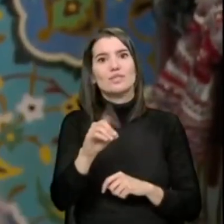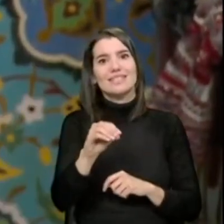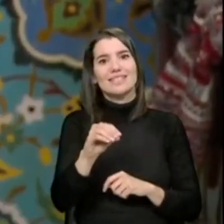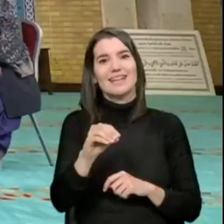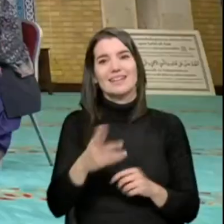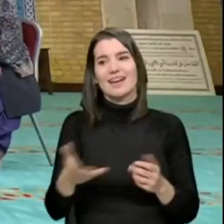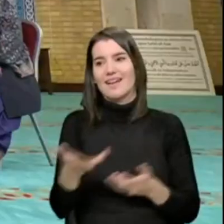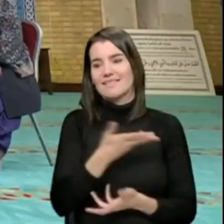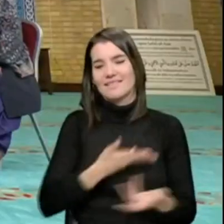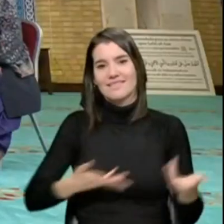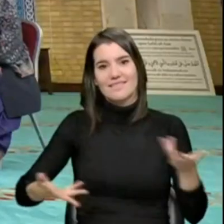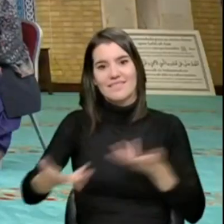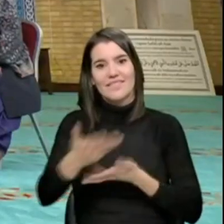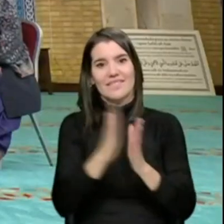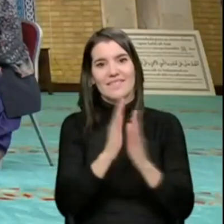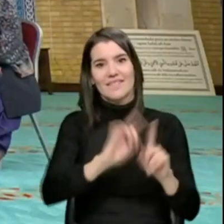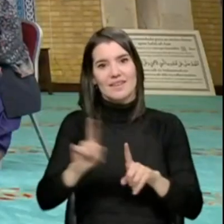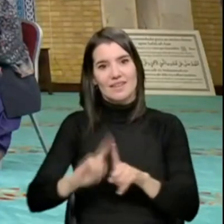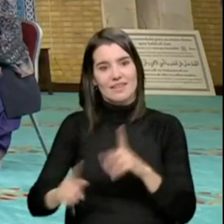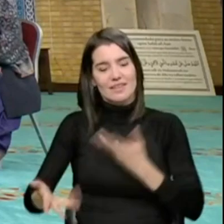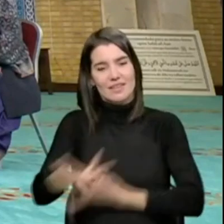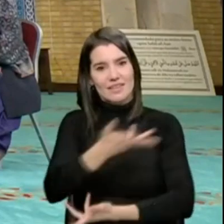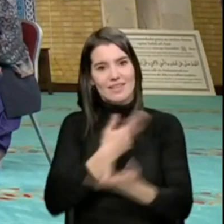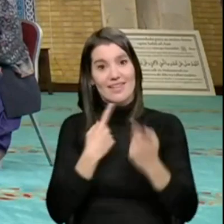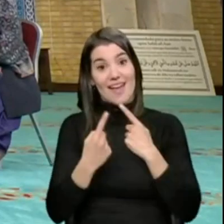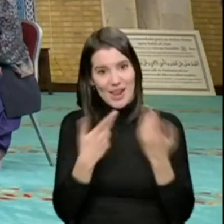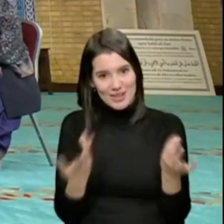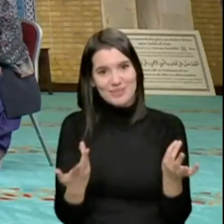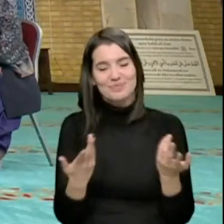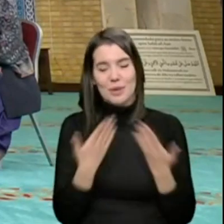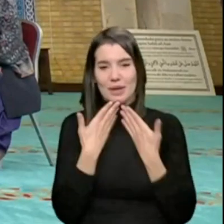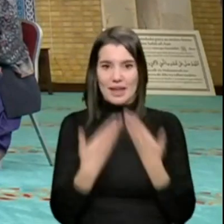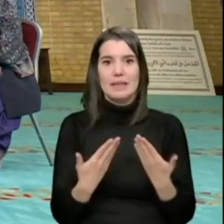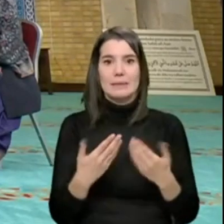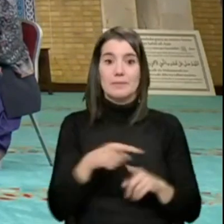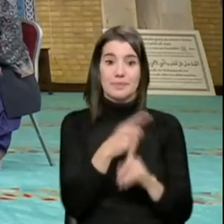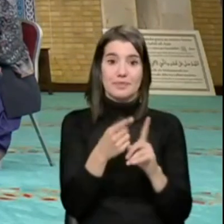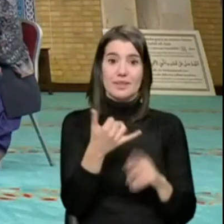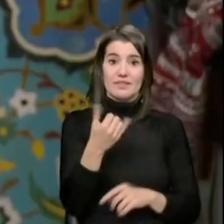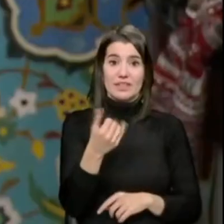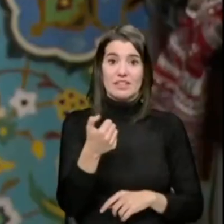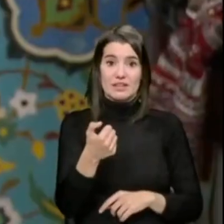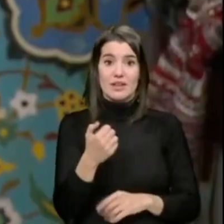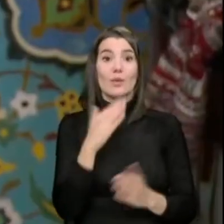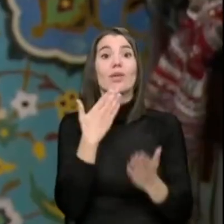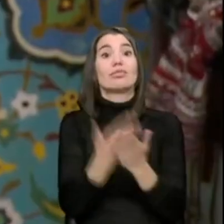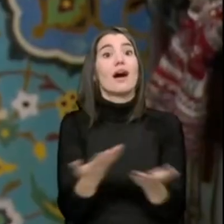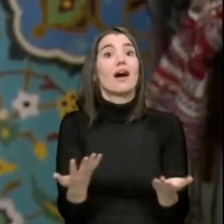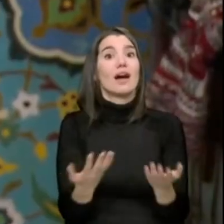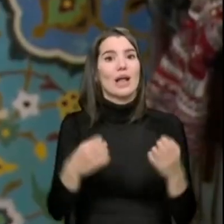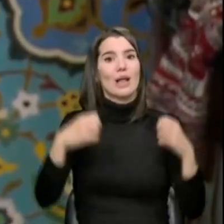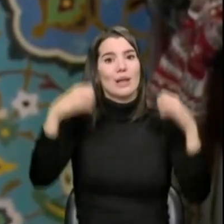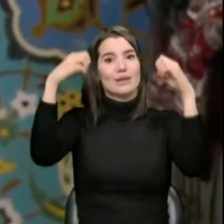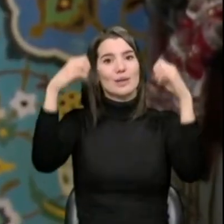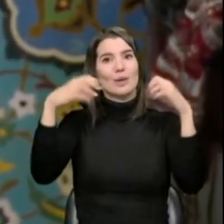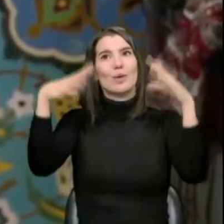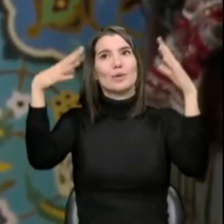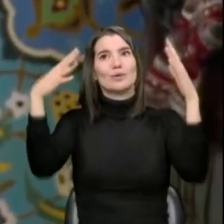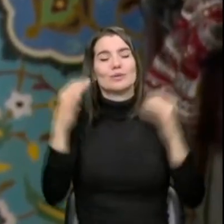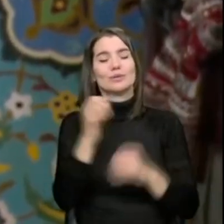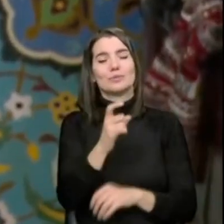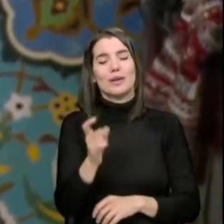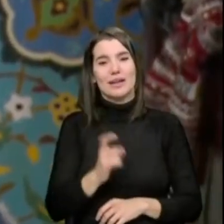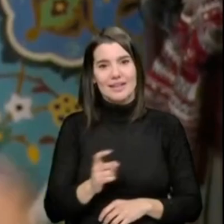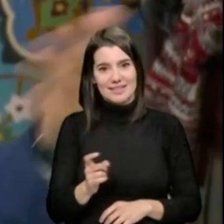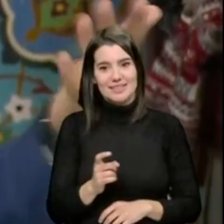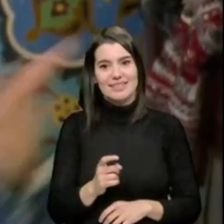diálogo interreligioso e que este 2025 traga as tais luzes de paz